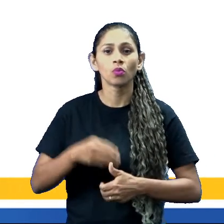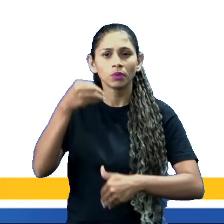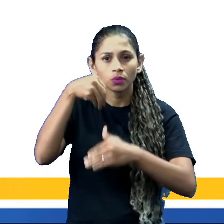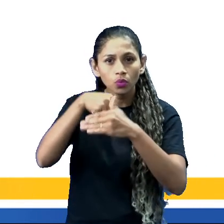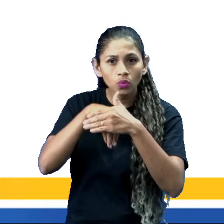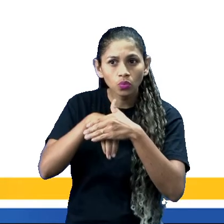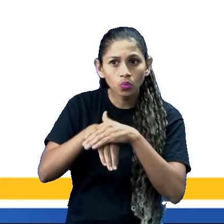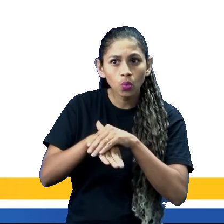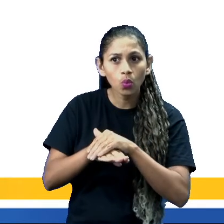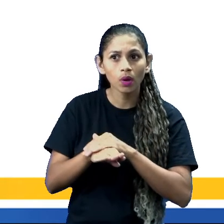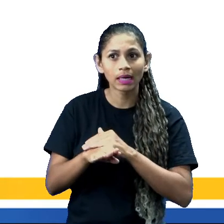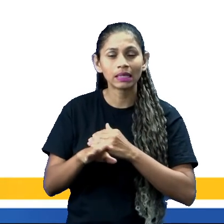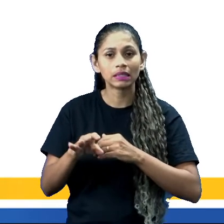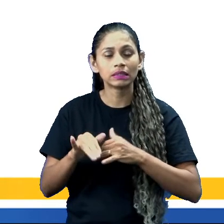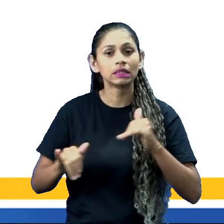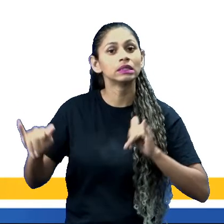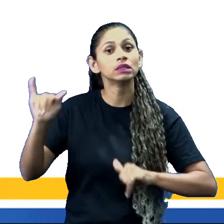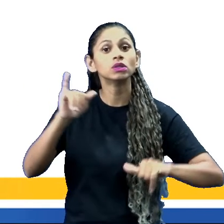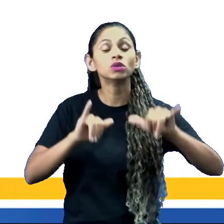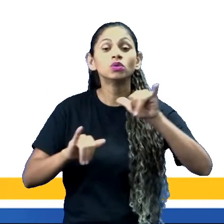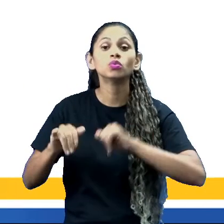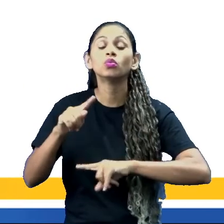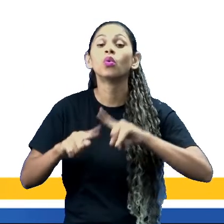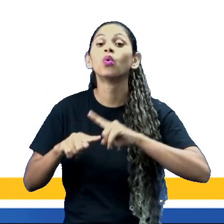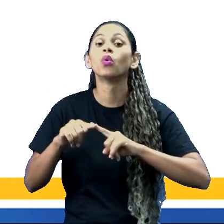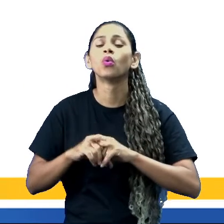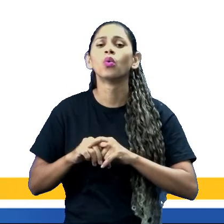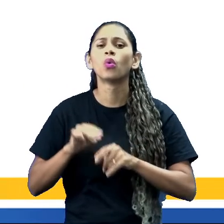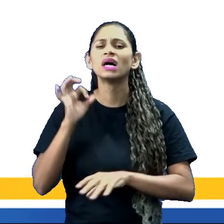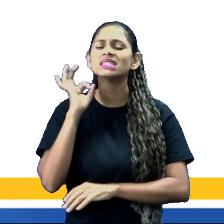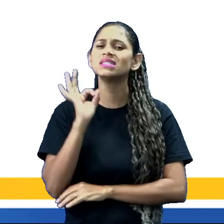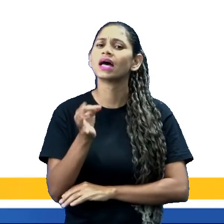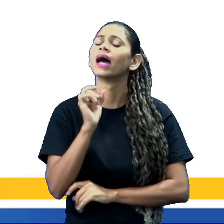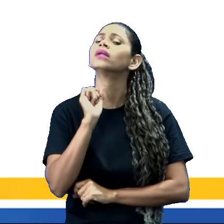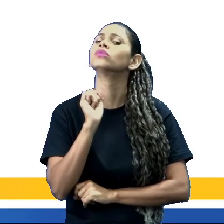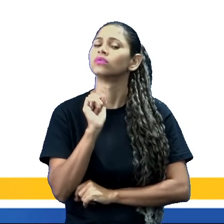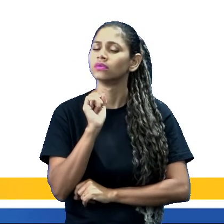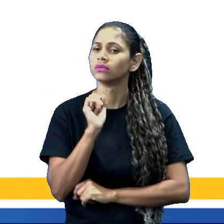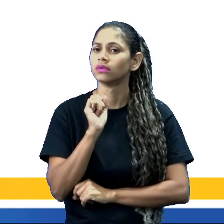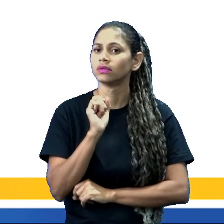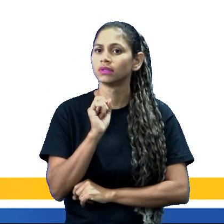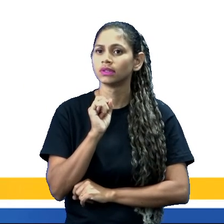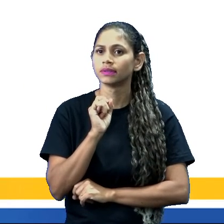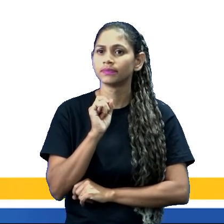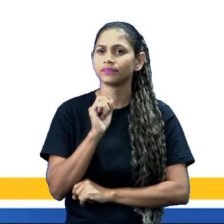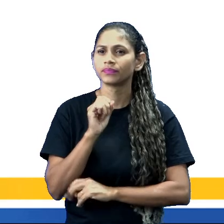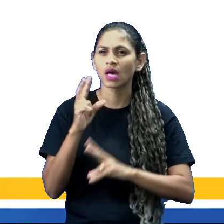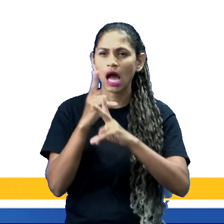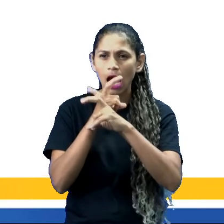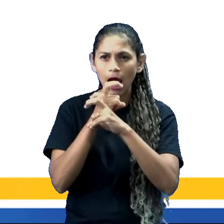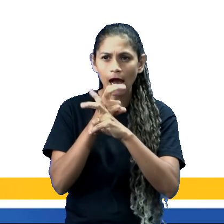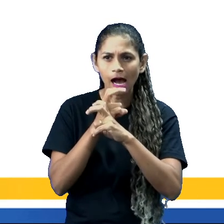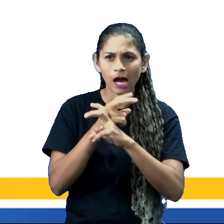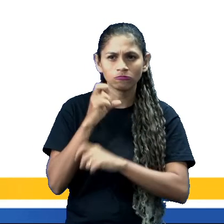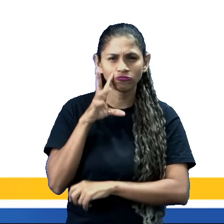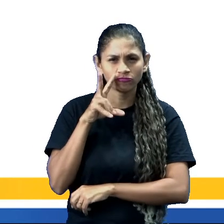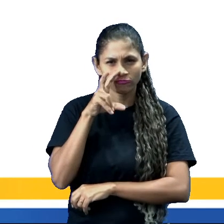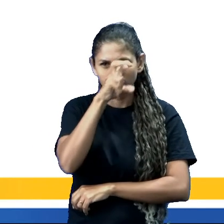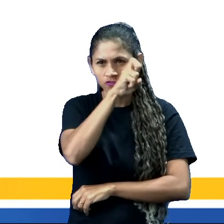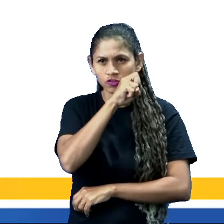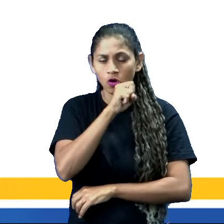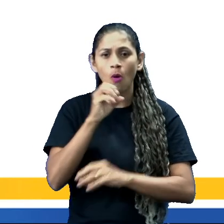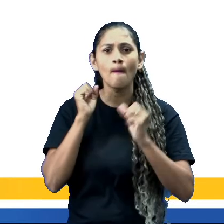e armazenamento dos produtos químicos, né, é correto afirmar que a. Ácidos fortes em soluções aquosas podem